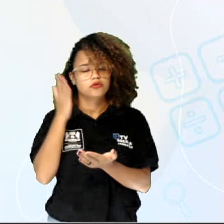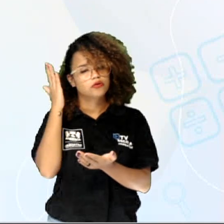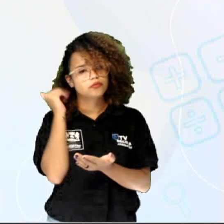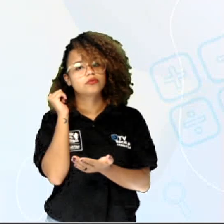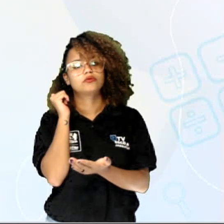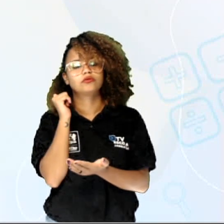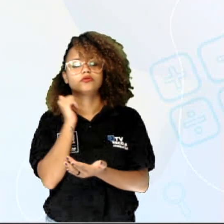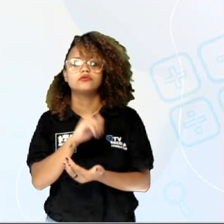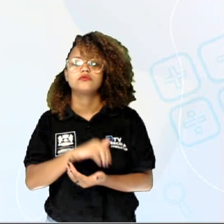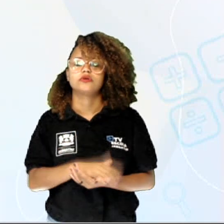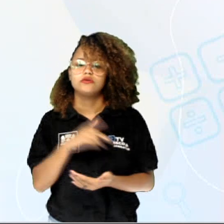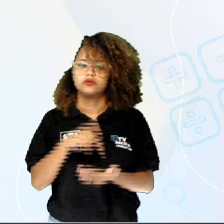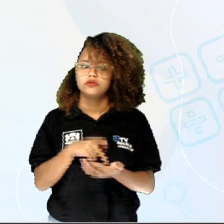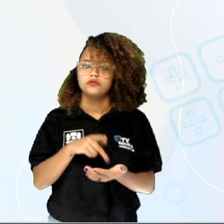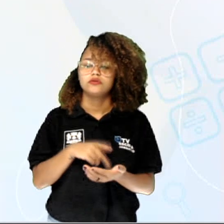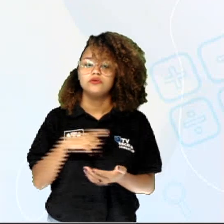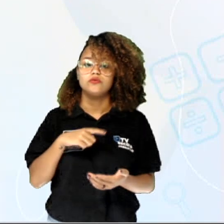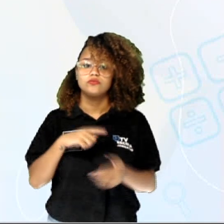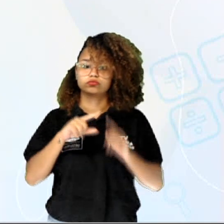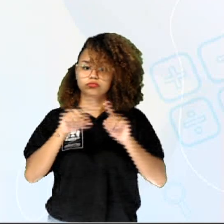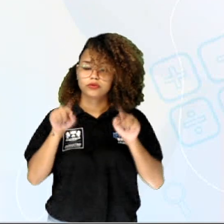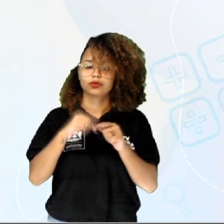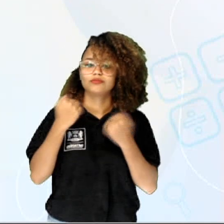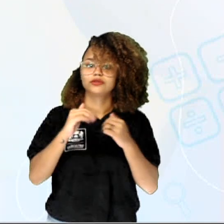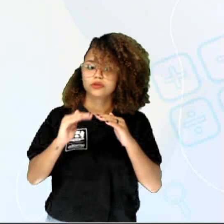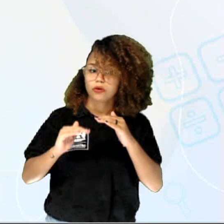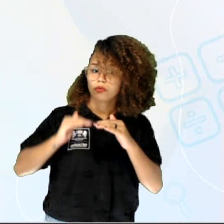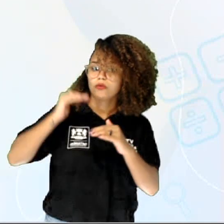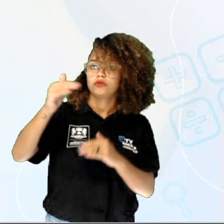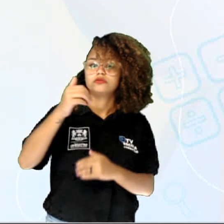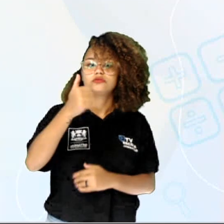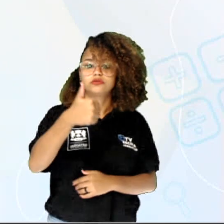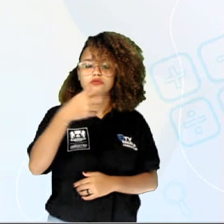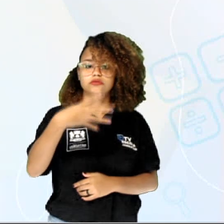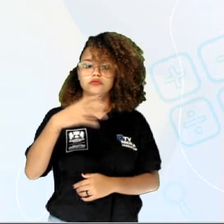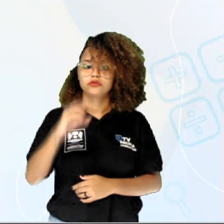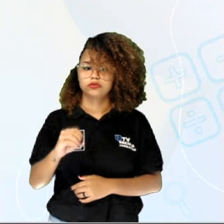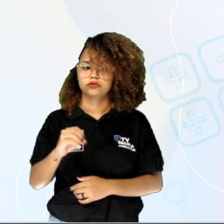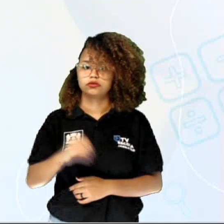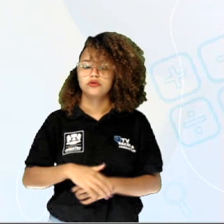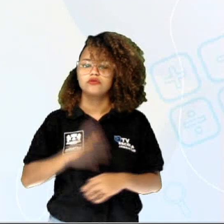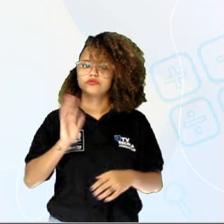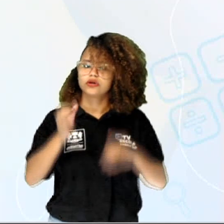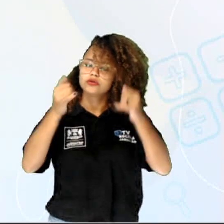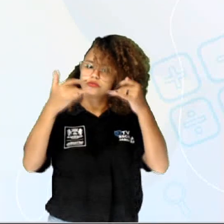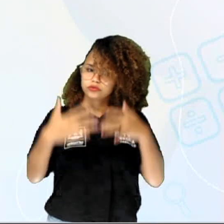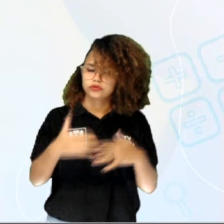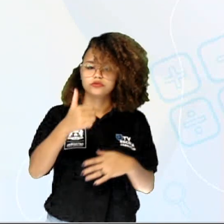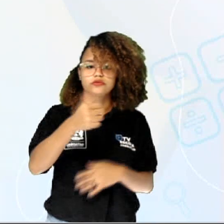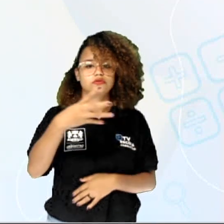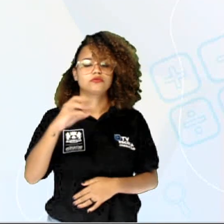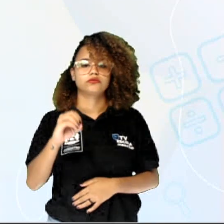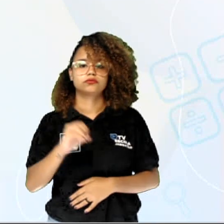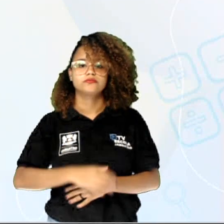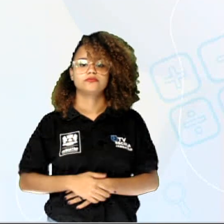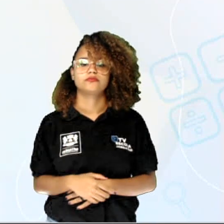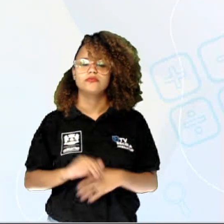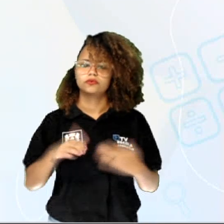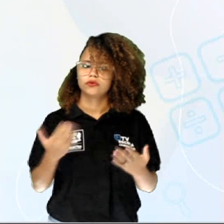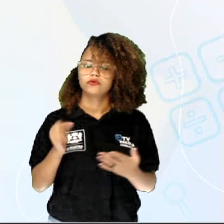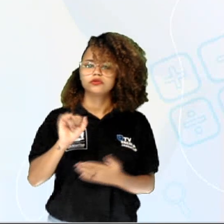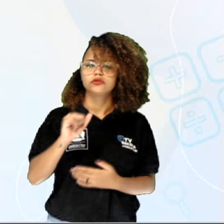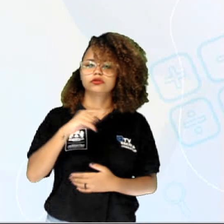tem o poder de diminuir seu tamanho na escala de 1 para 140. Se ao utilizar seu poder, ela fica com apenas 12 milímetros de